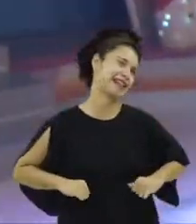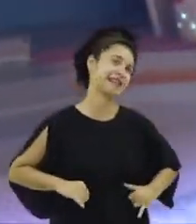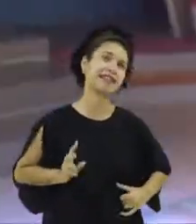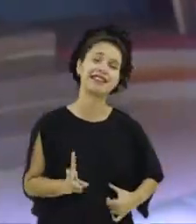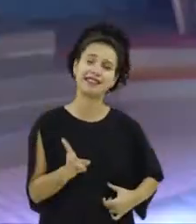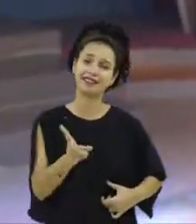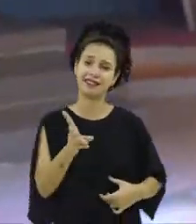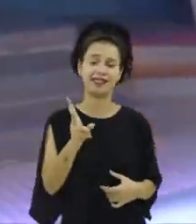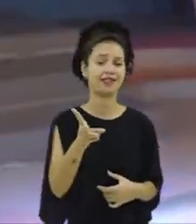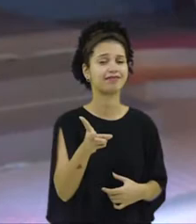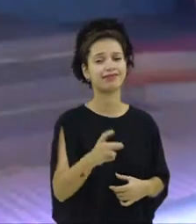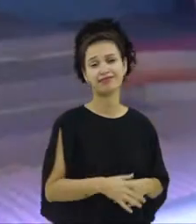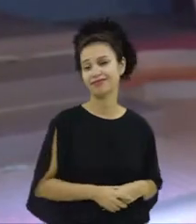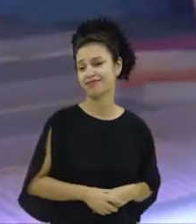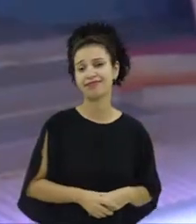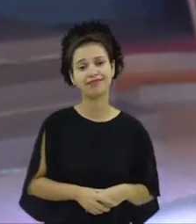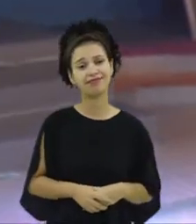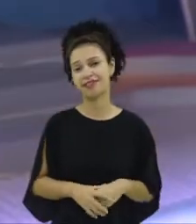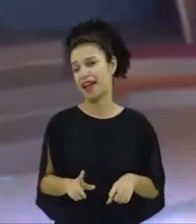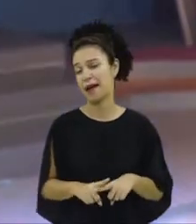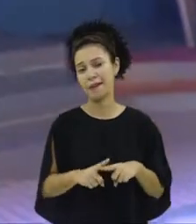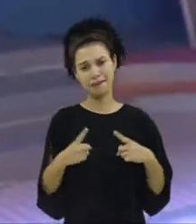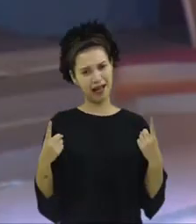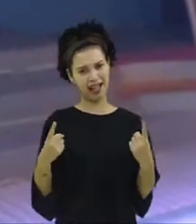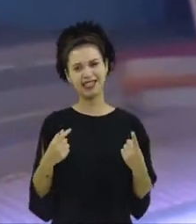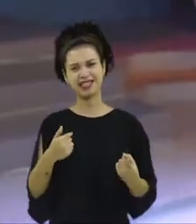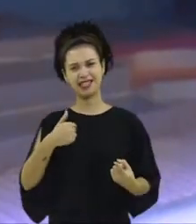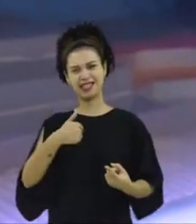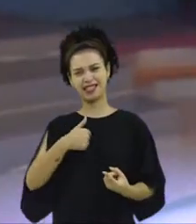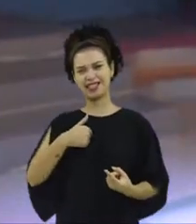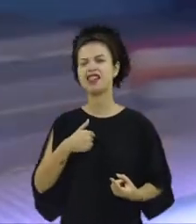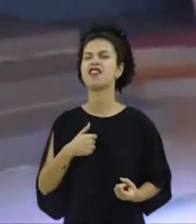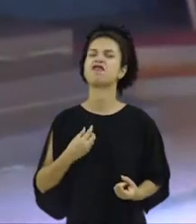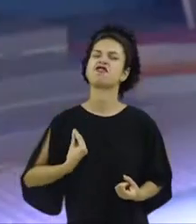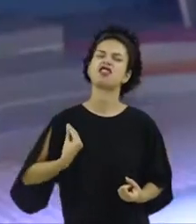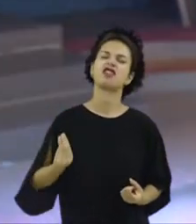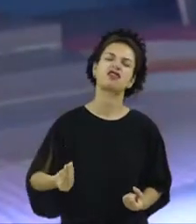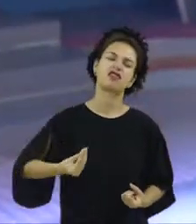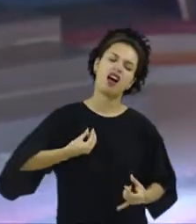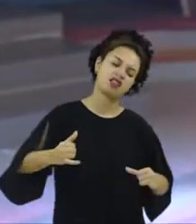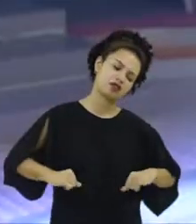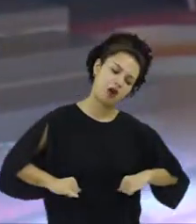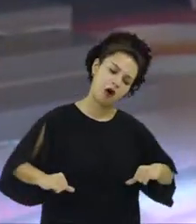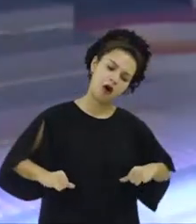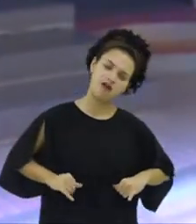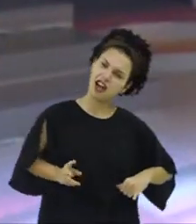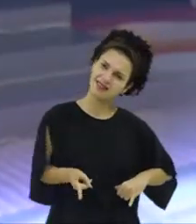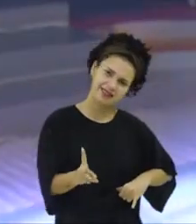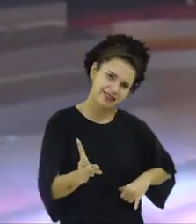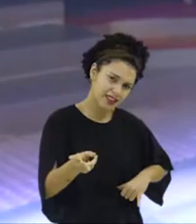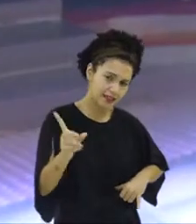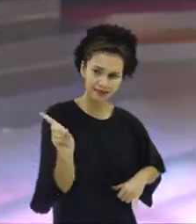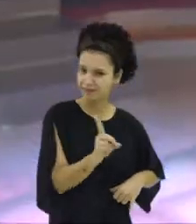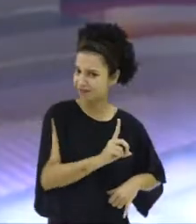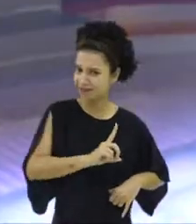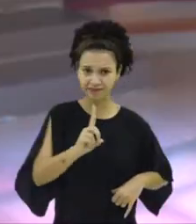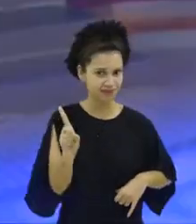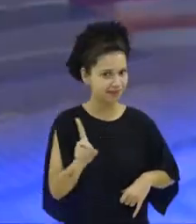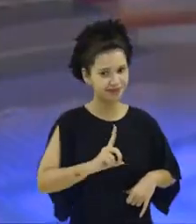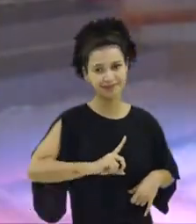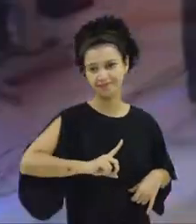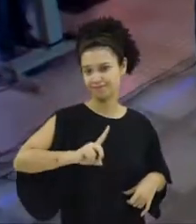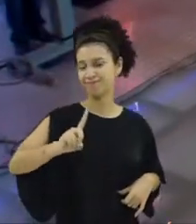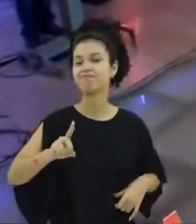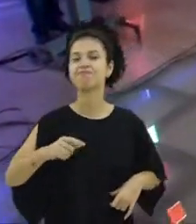Sei de dar escape pra você, agora resolvi cuidar de mim. Agora é farra todo dia,